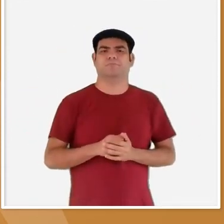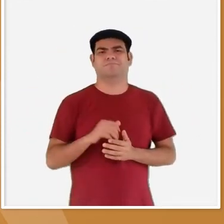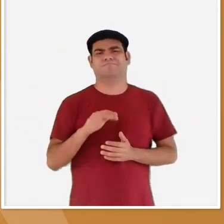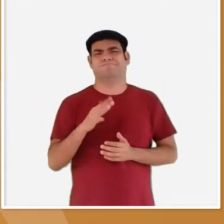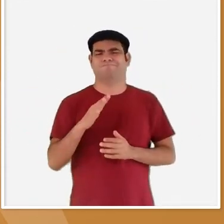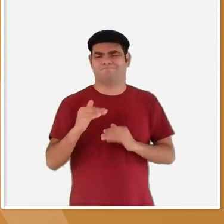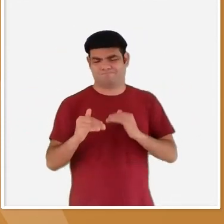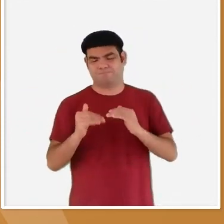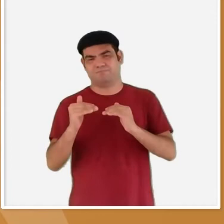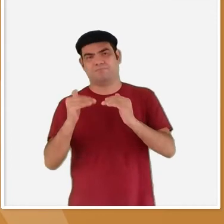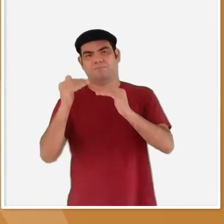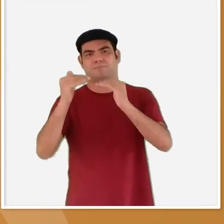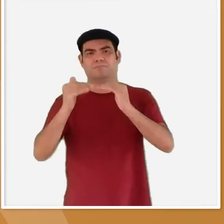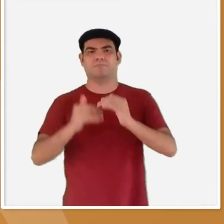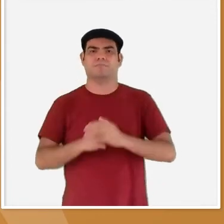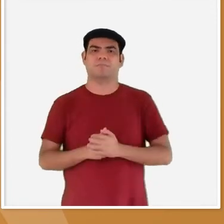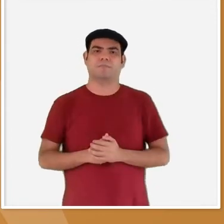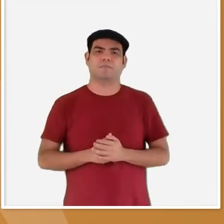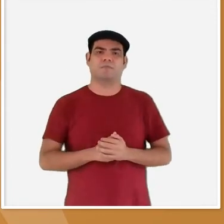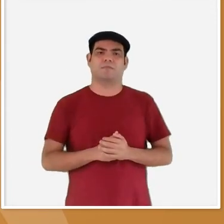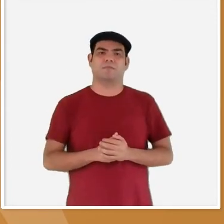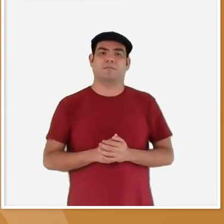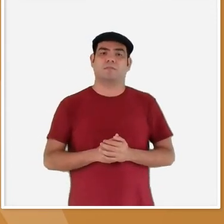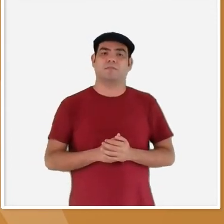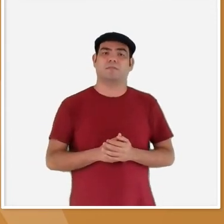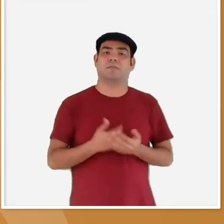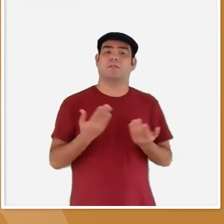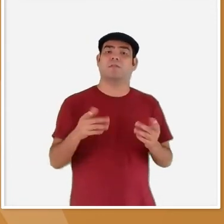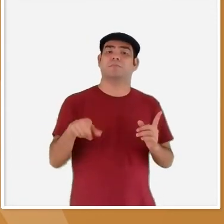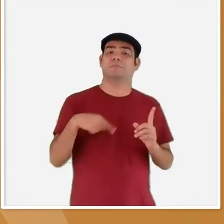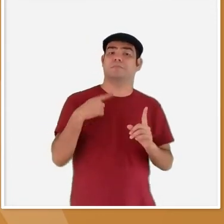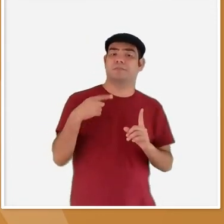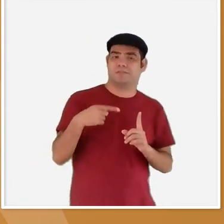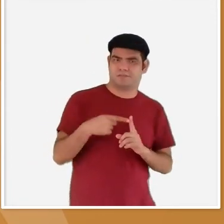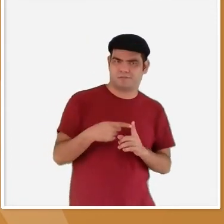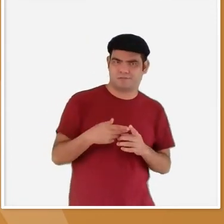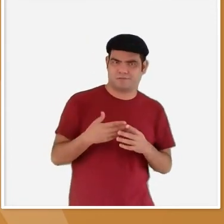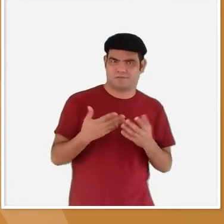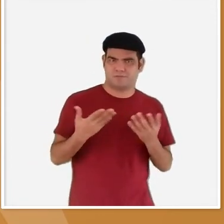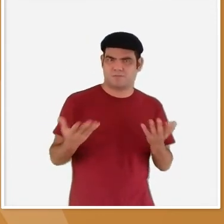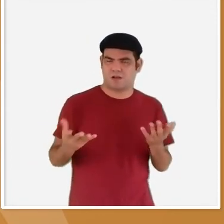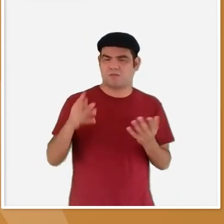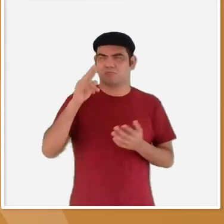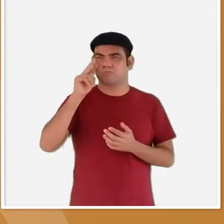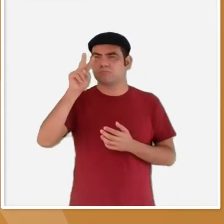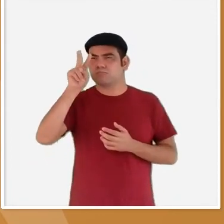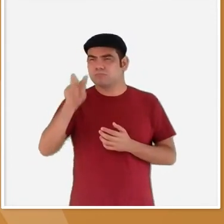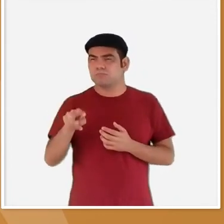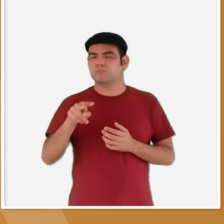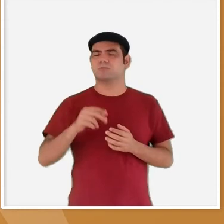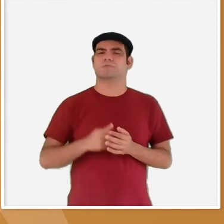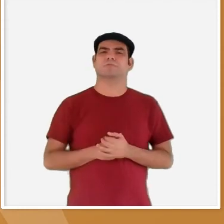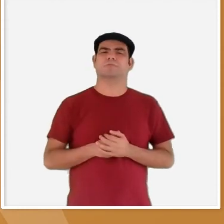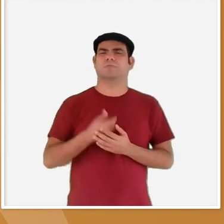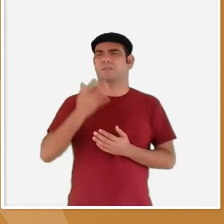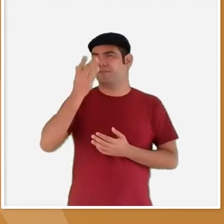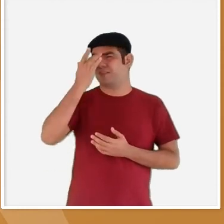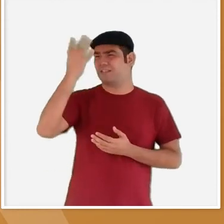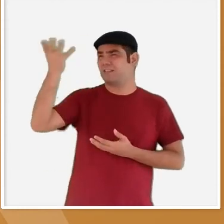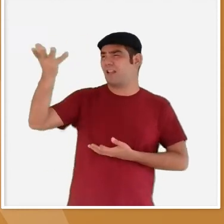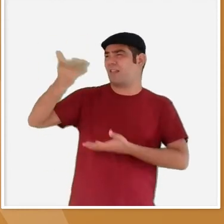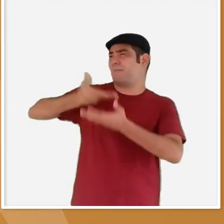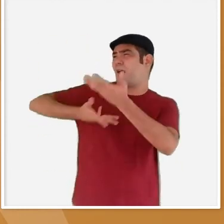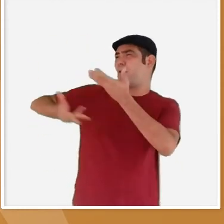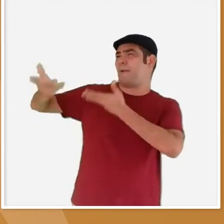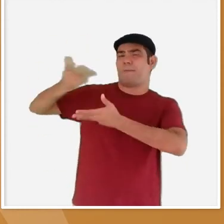economia mexicana. Qual o objetivo do NAFTA? Foi facilitar as transações econômicas entre os